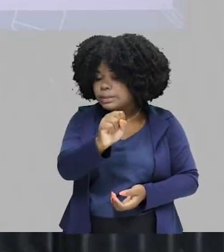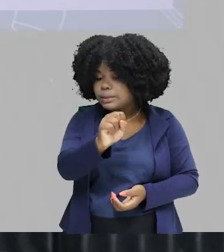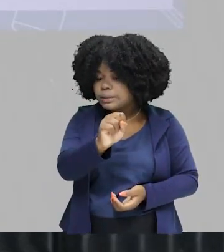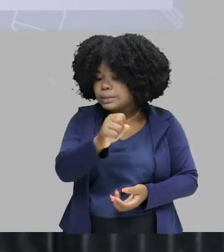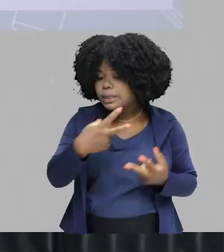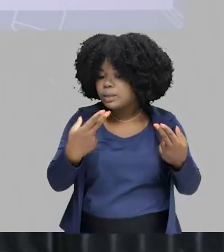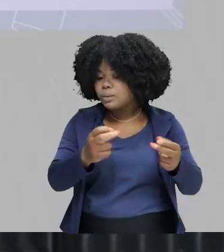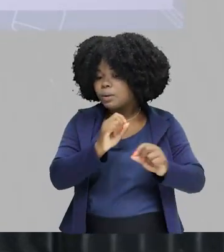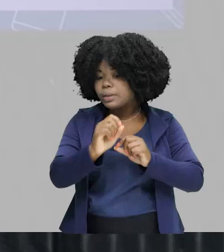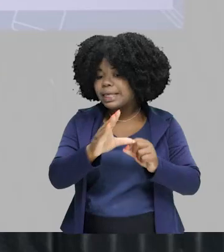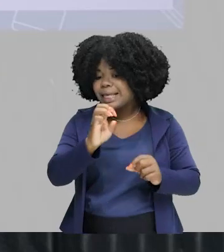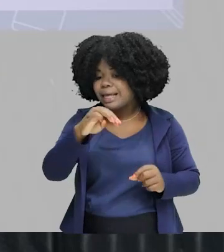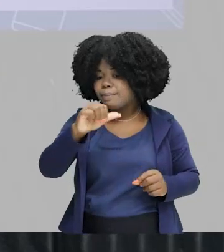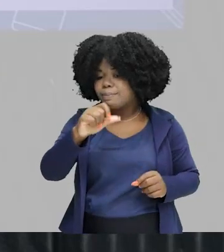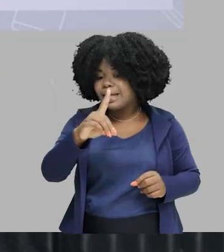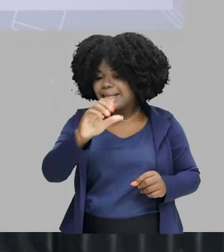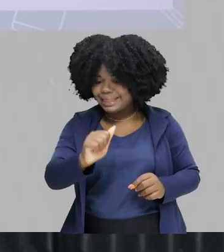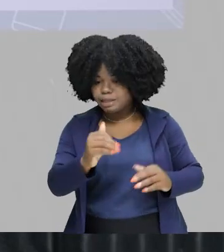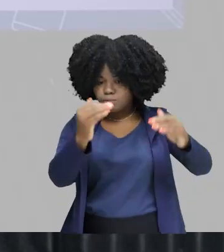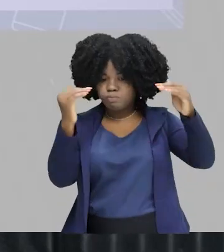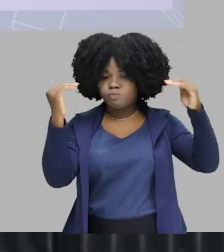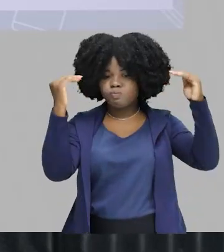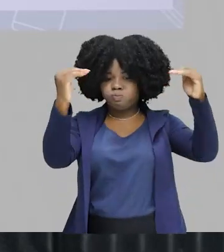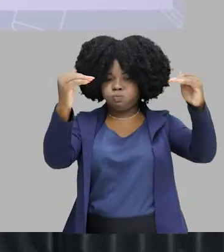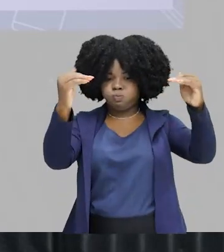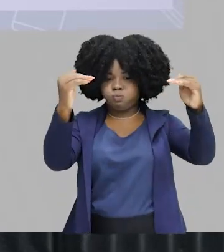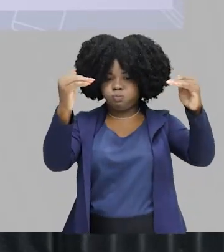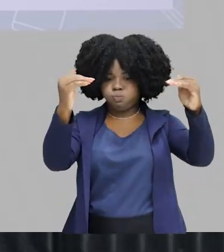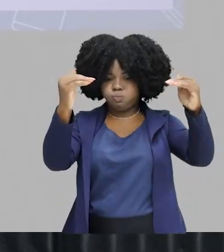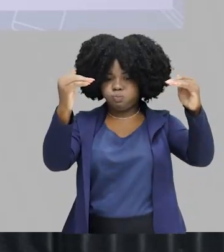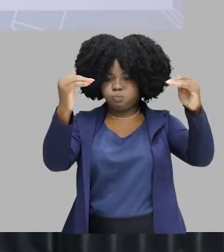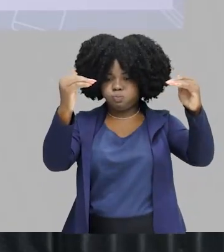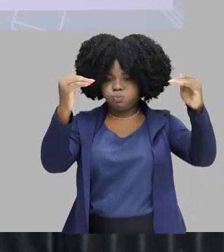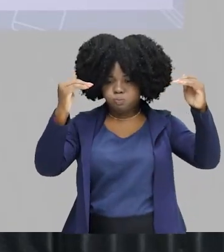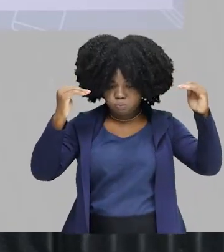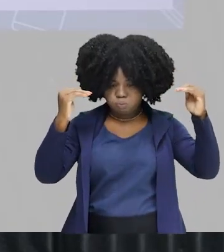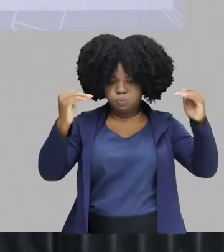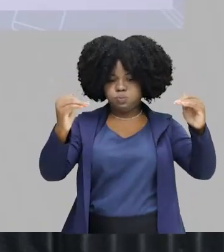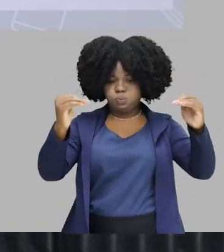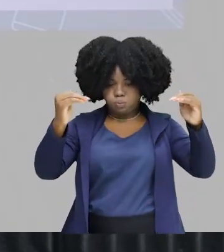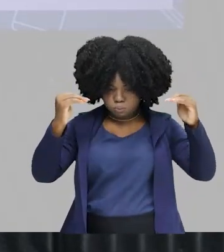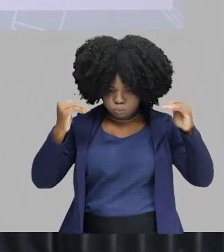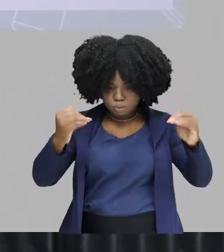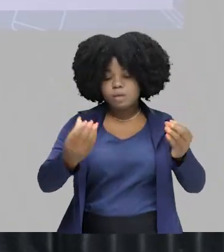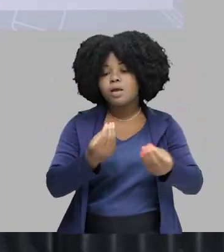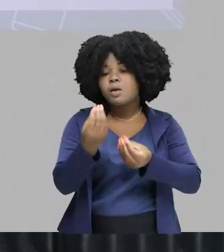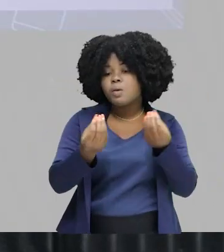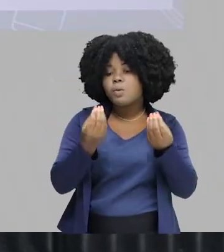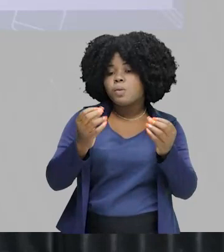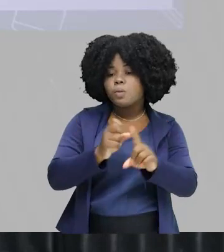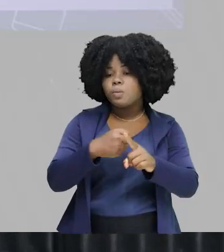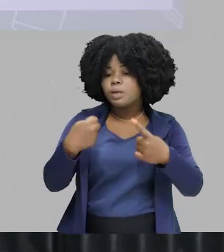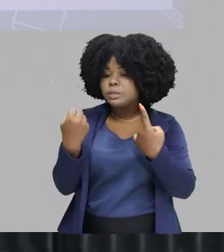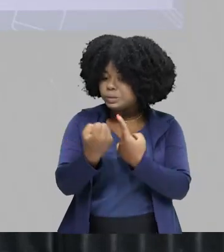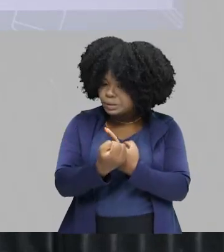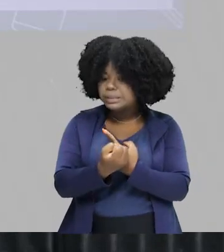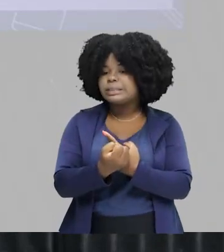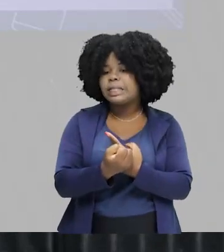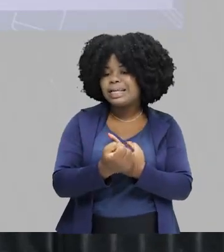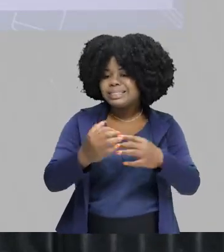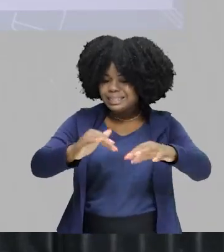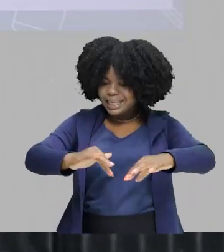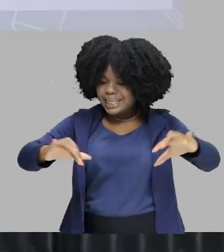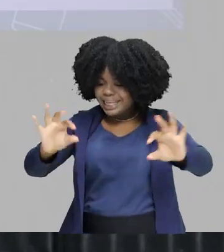camada. A estratificação social é a forma como a sociedade está dividida em estratos ou